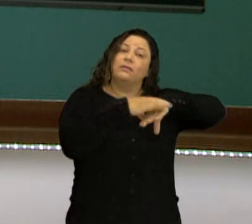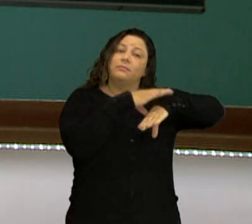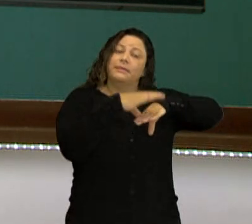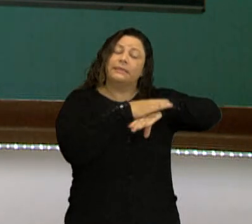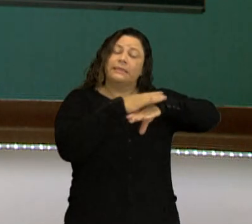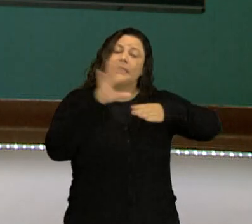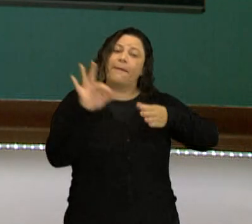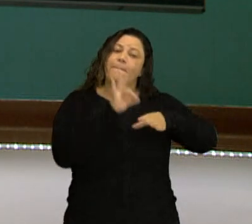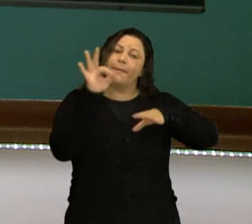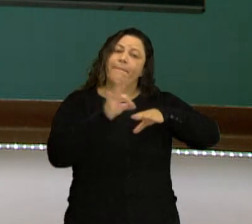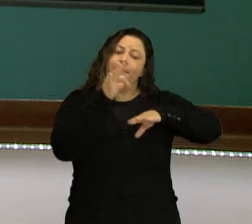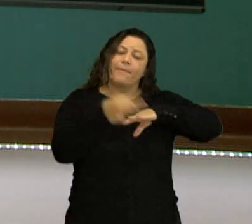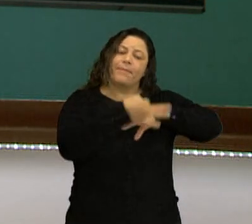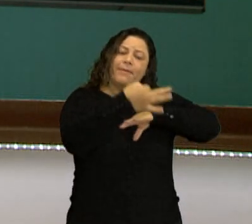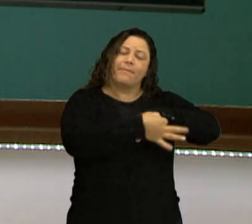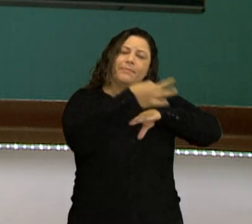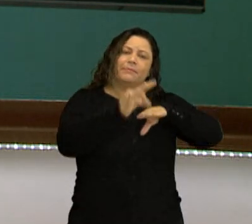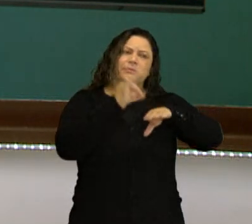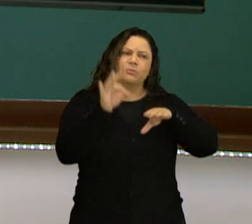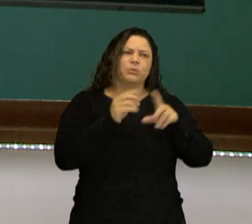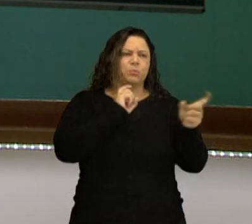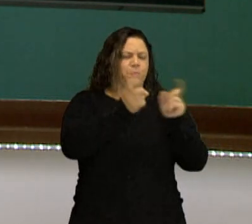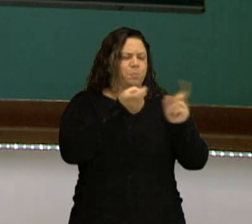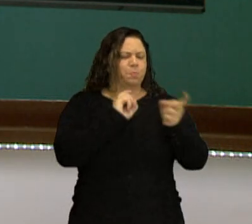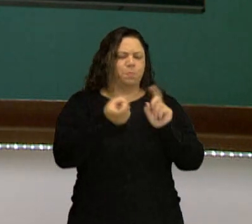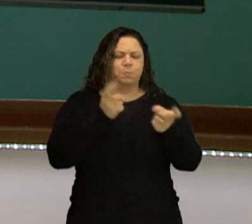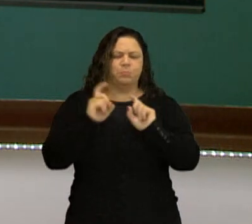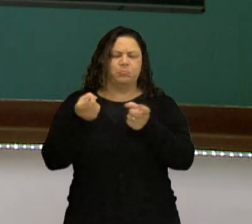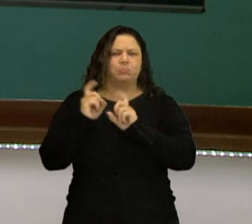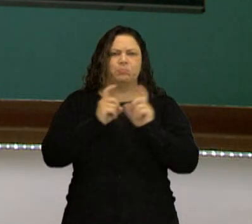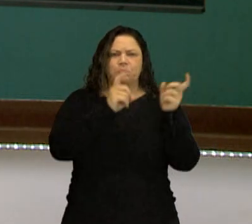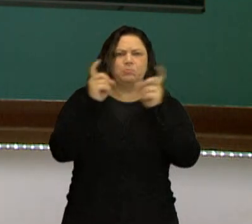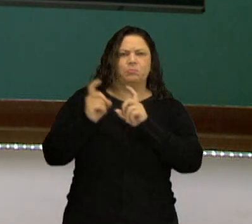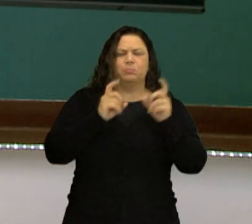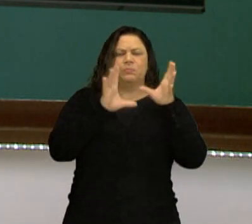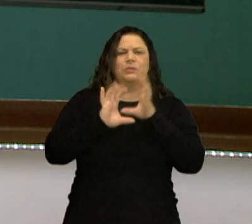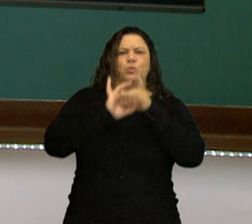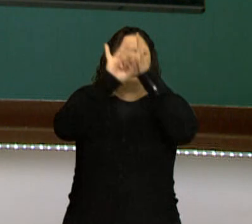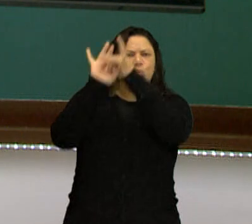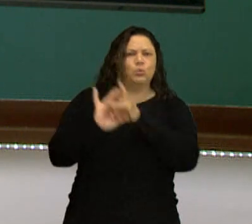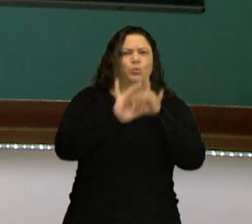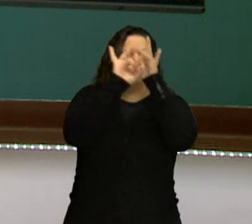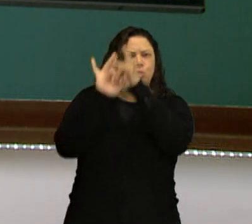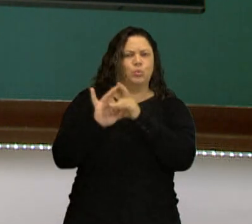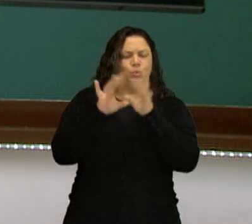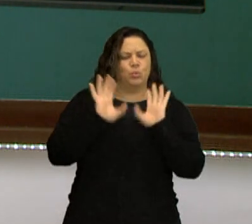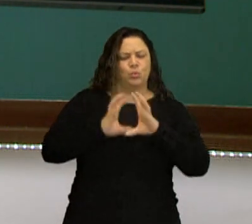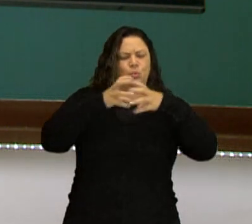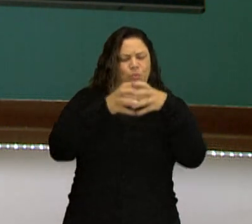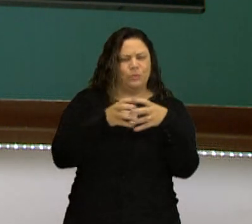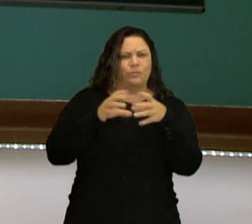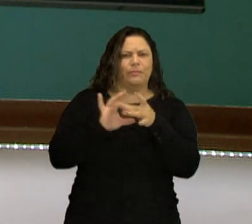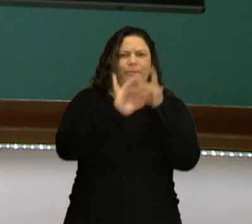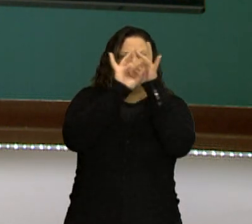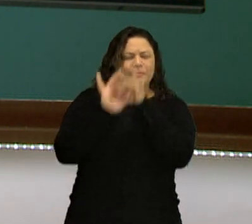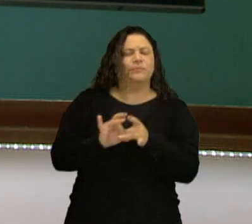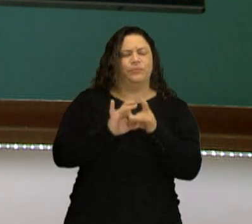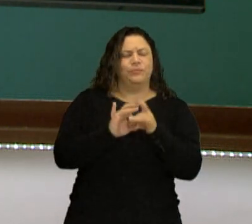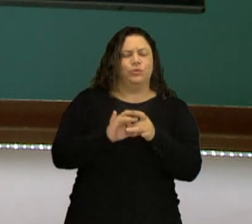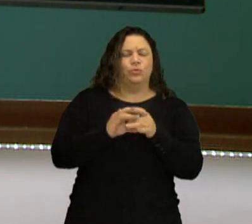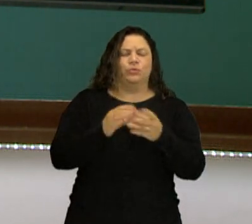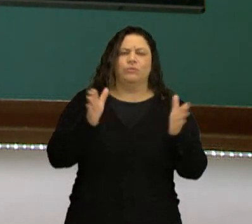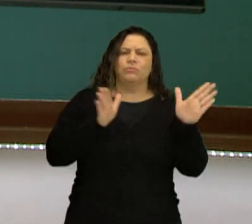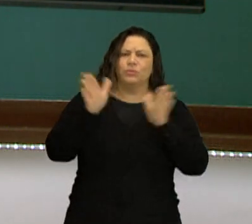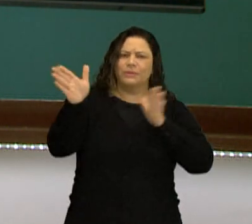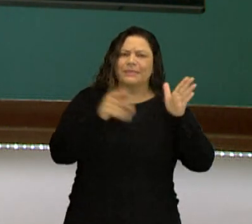vejam, né, os trabalhadores aí reunidos nessa sapataria, nessa produção de sapatos durante a Idade Média.